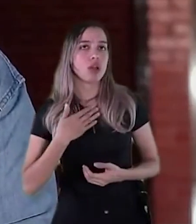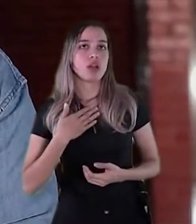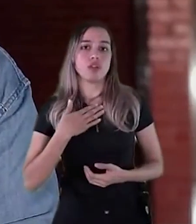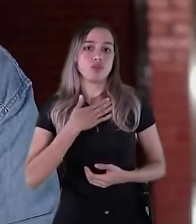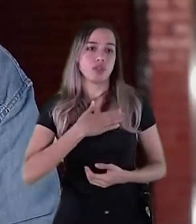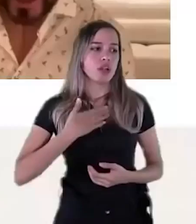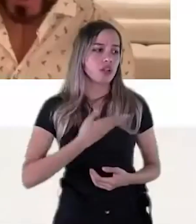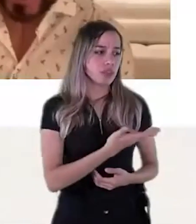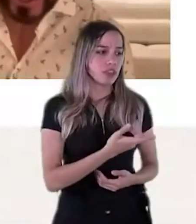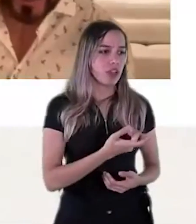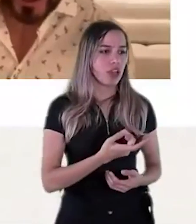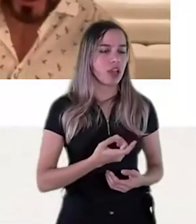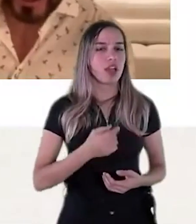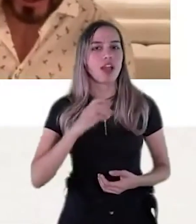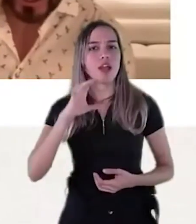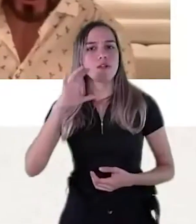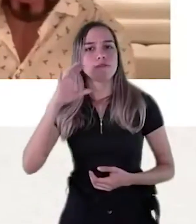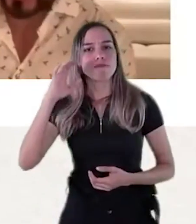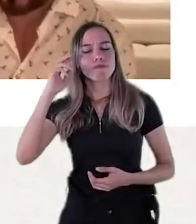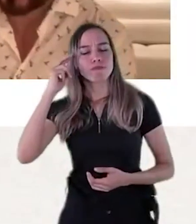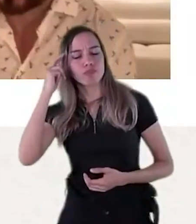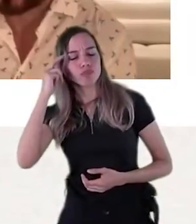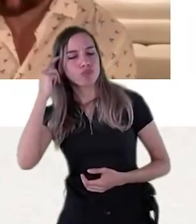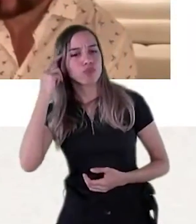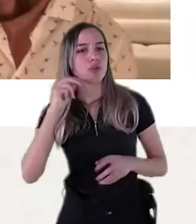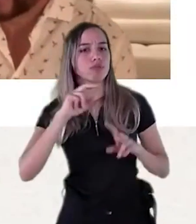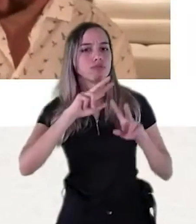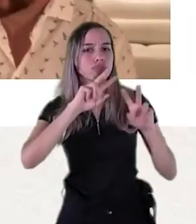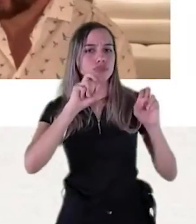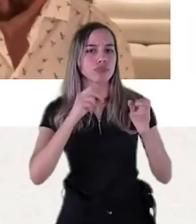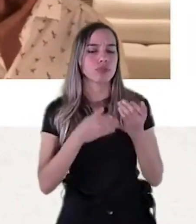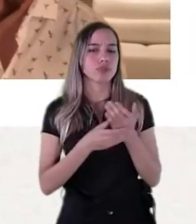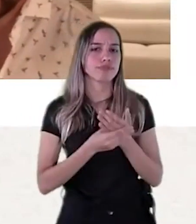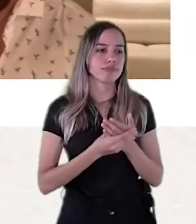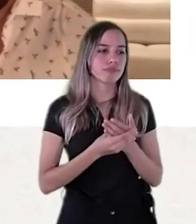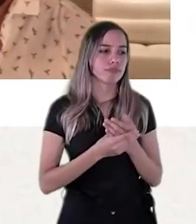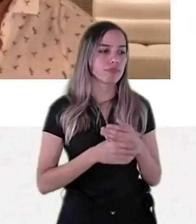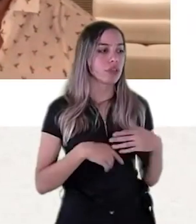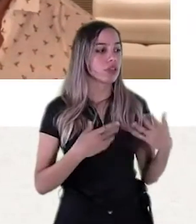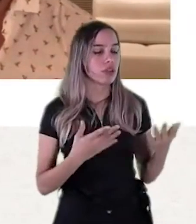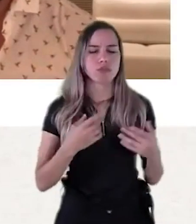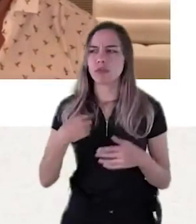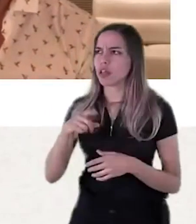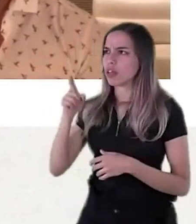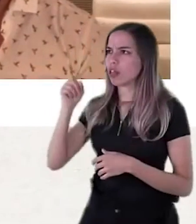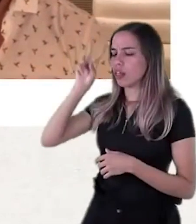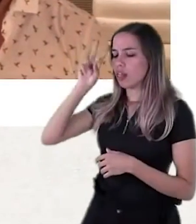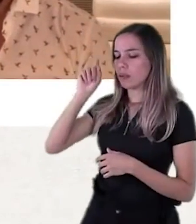Drummond. Claro. Você sabe que naquele dia que você me falou, vamos falar de Drummond,